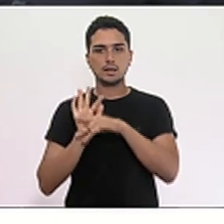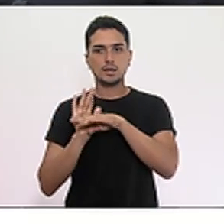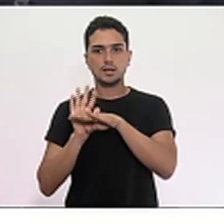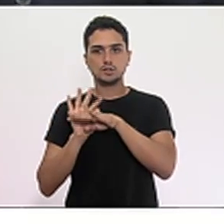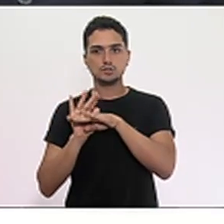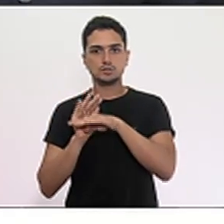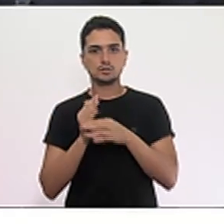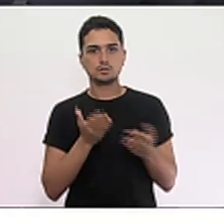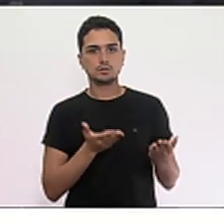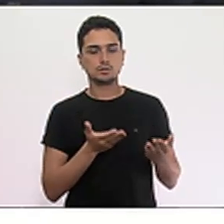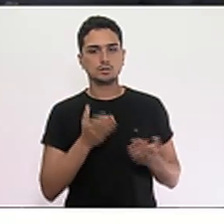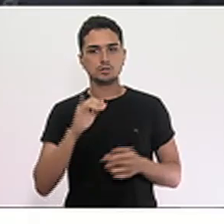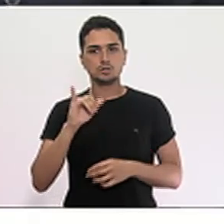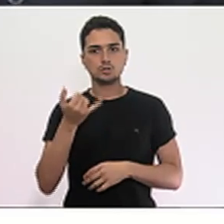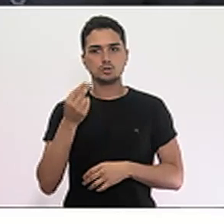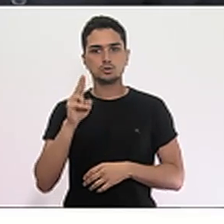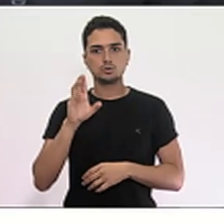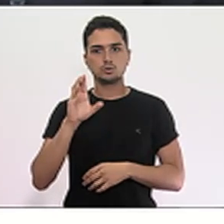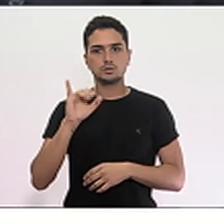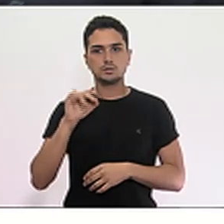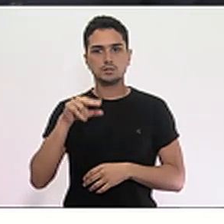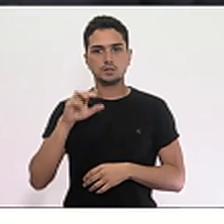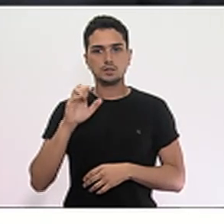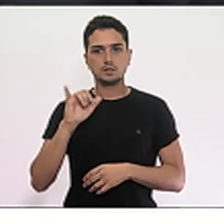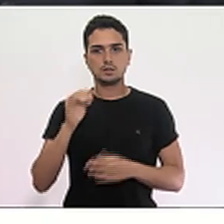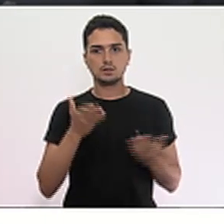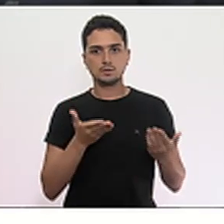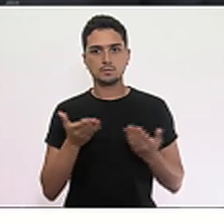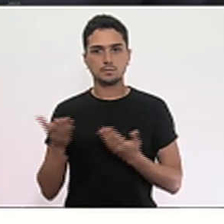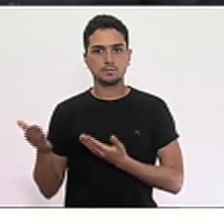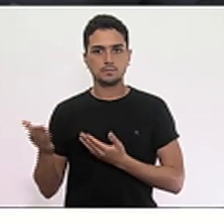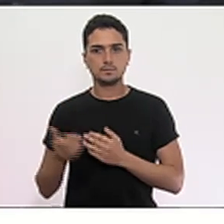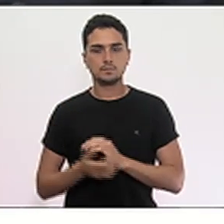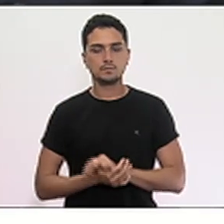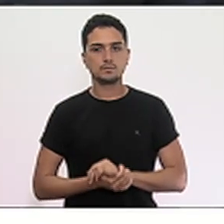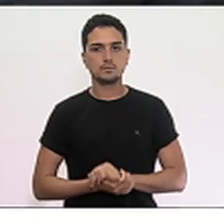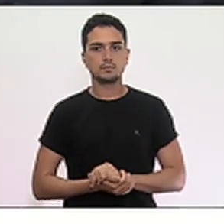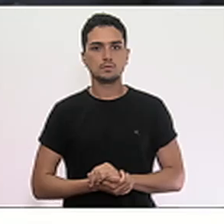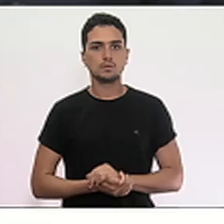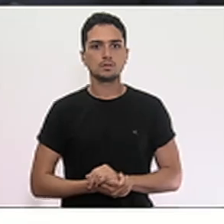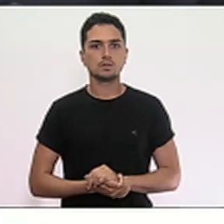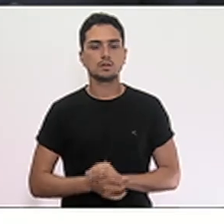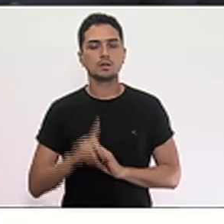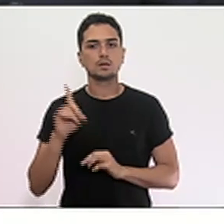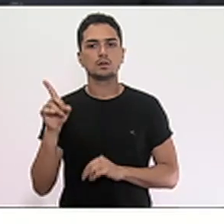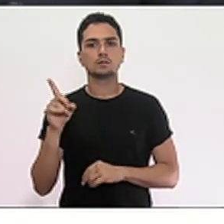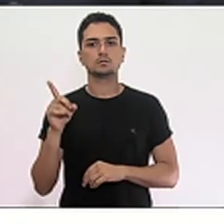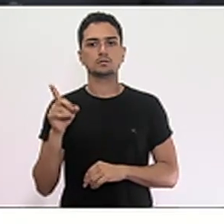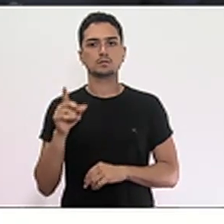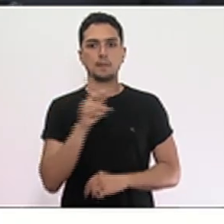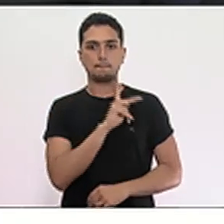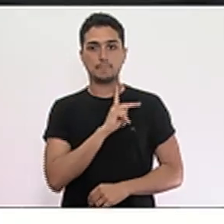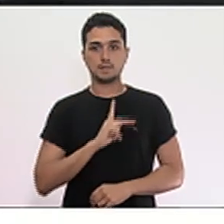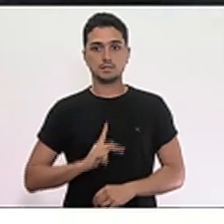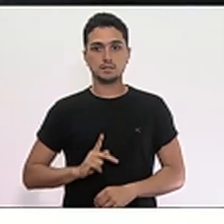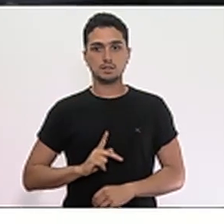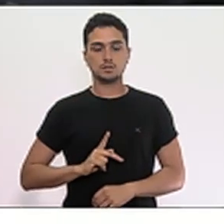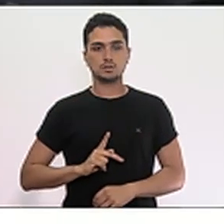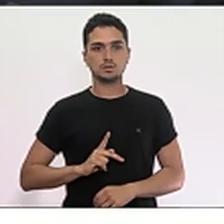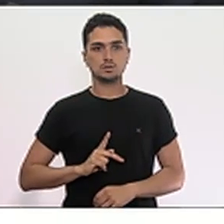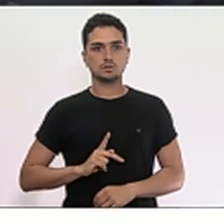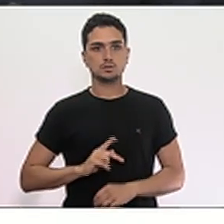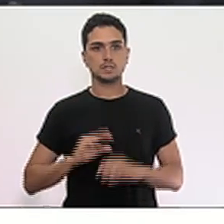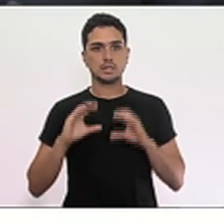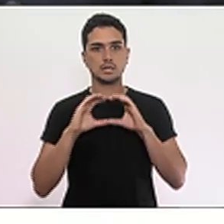Lopes. Registrar a presença da coordenadora da Câmara Técnica de Educação